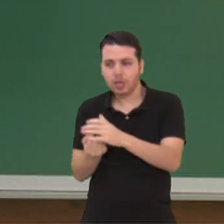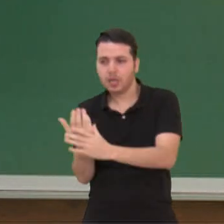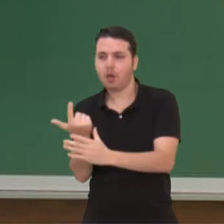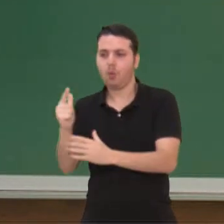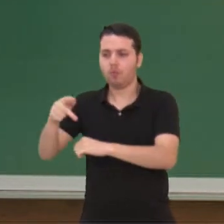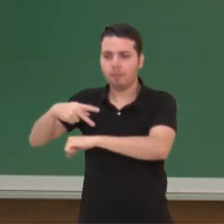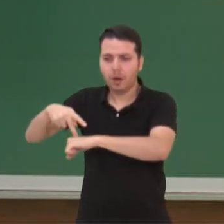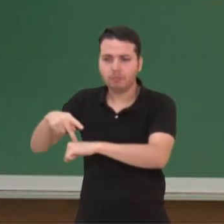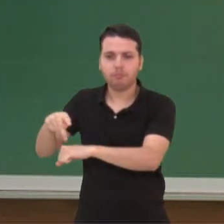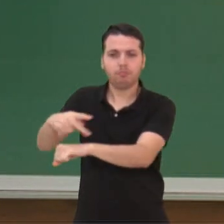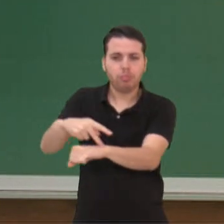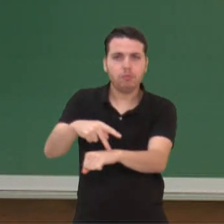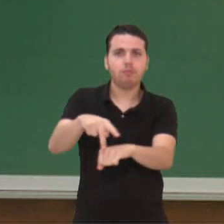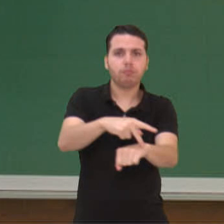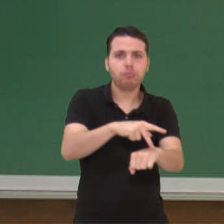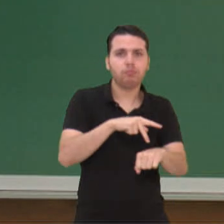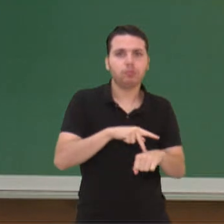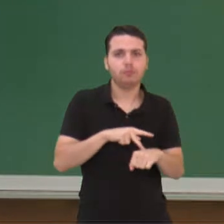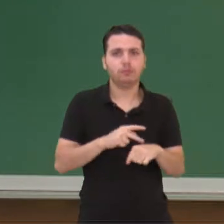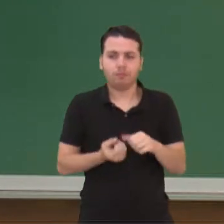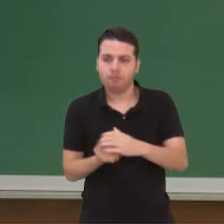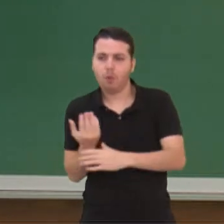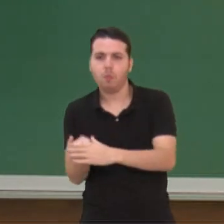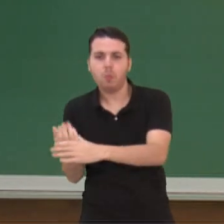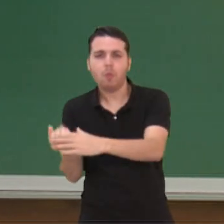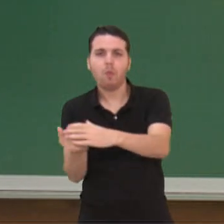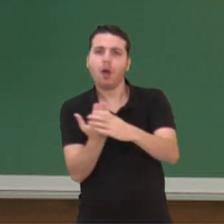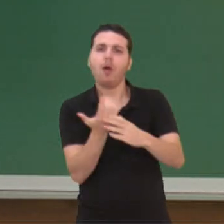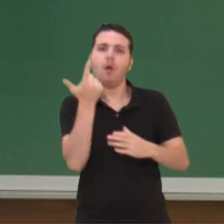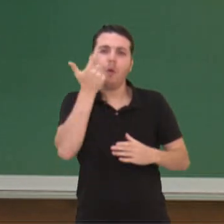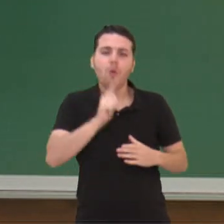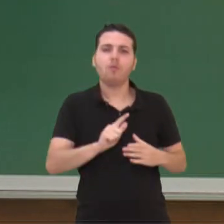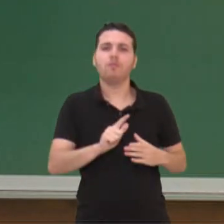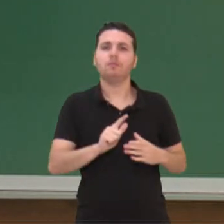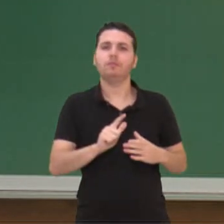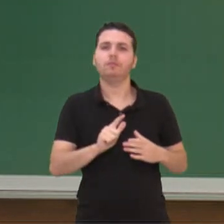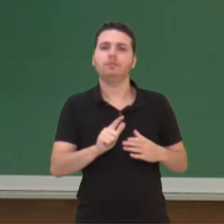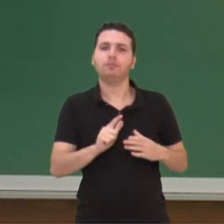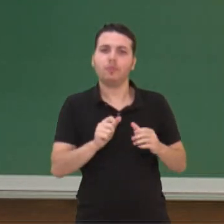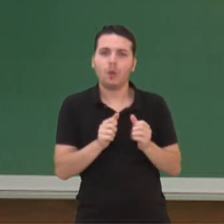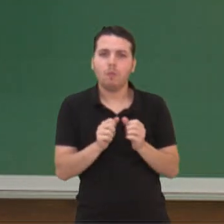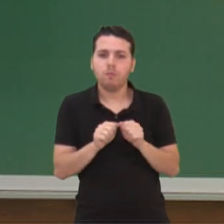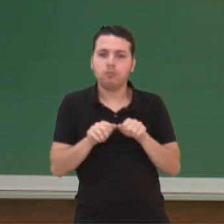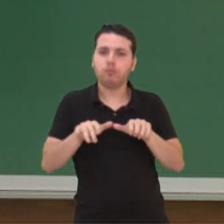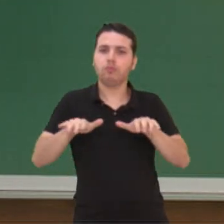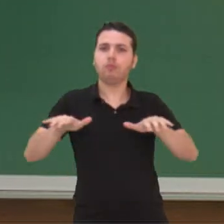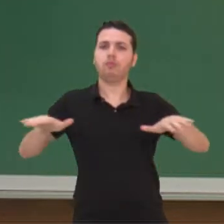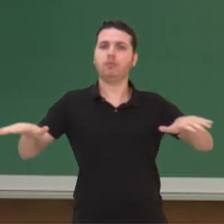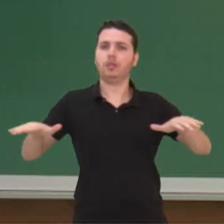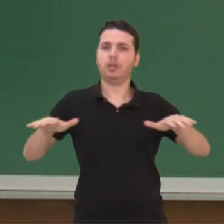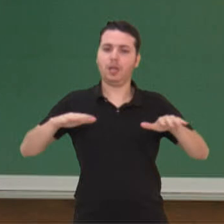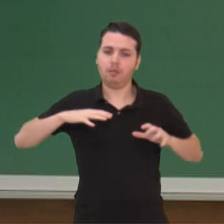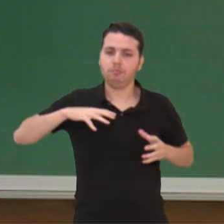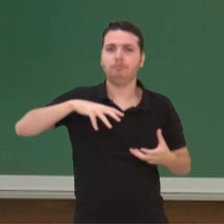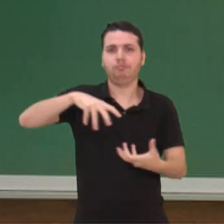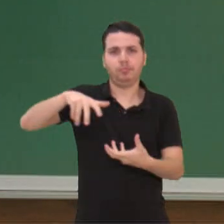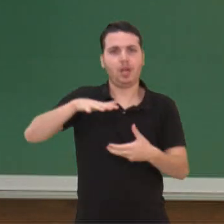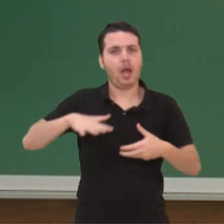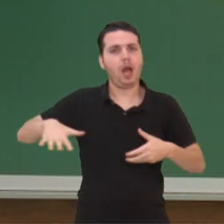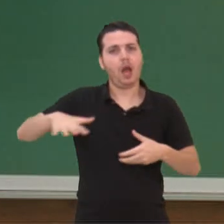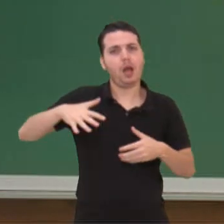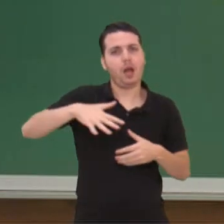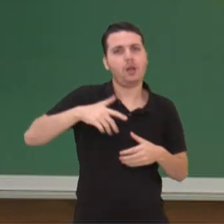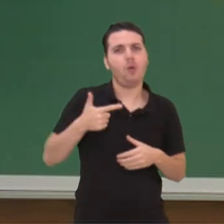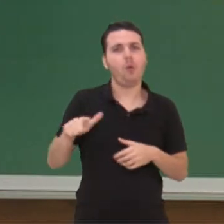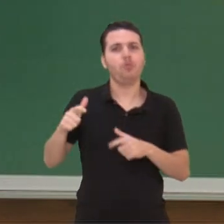surgindo outras empresas aí multinacionais que conseguem aí proliferar suas atividades em outros territórios,